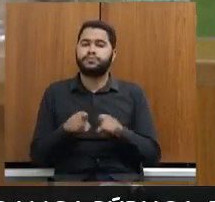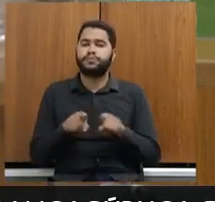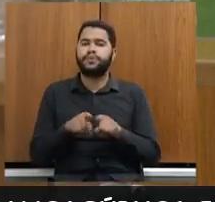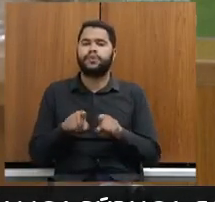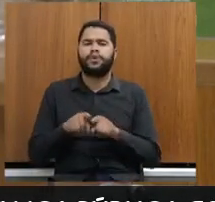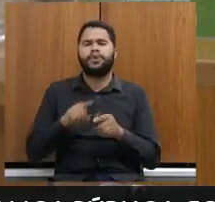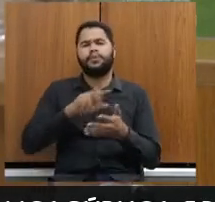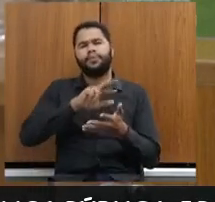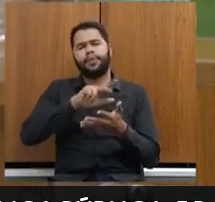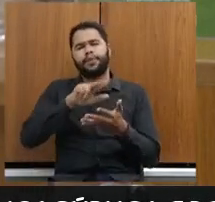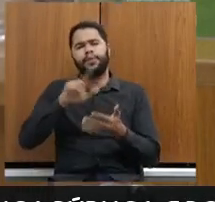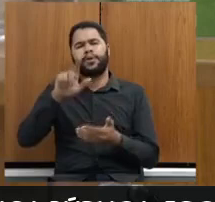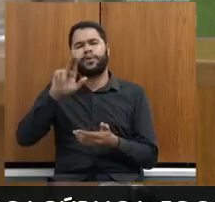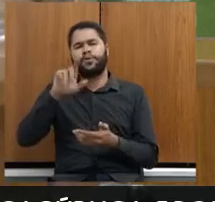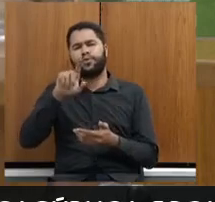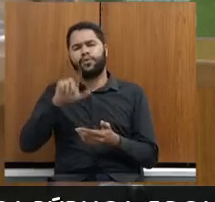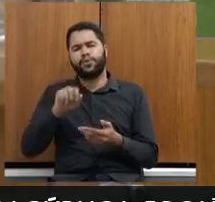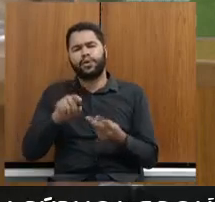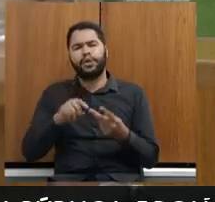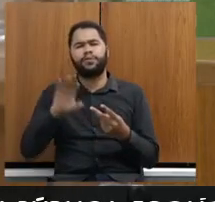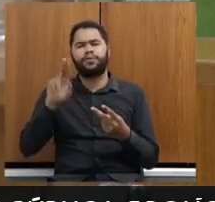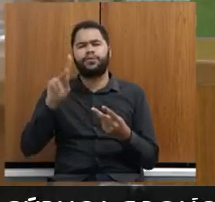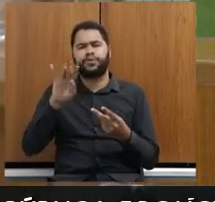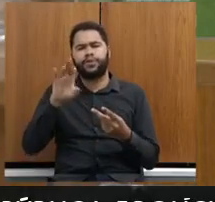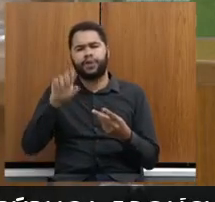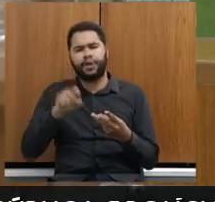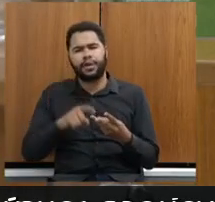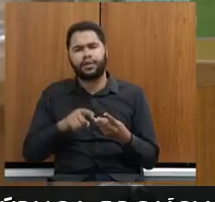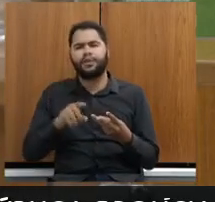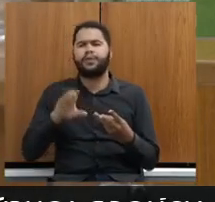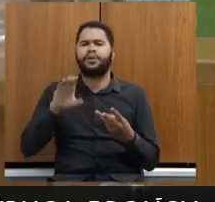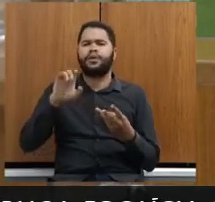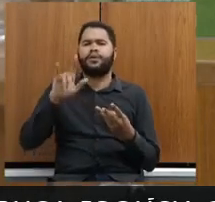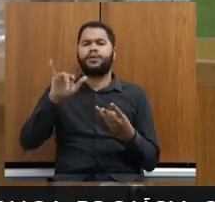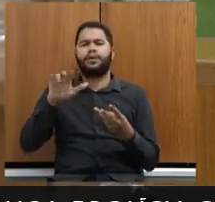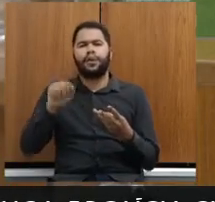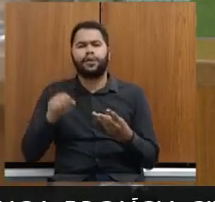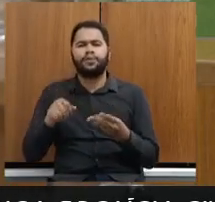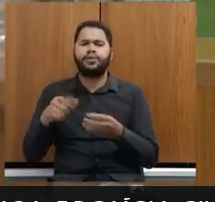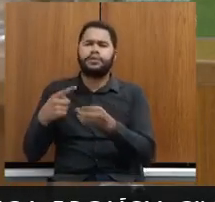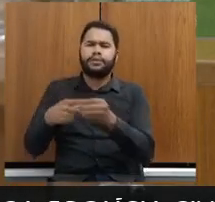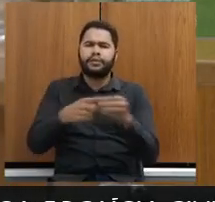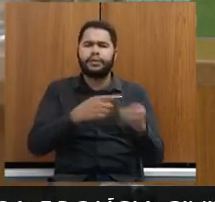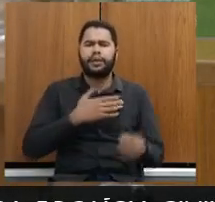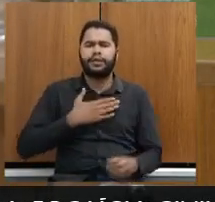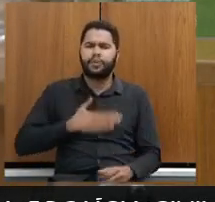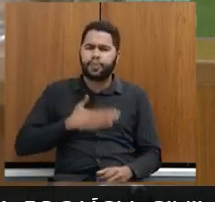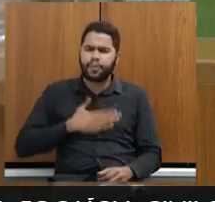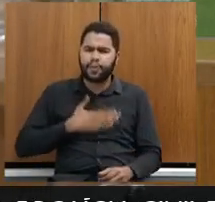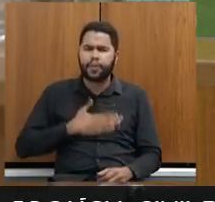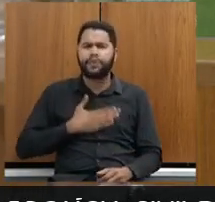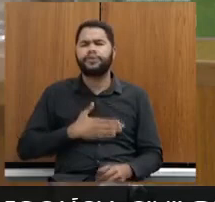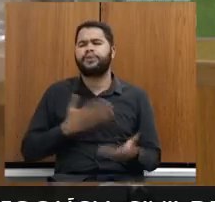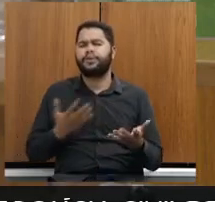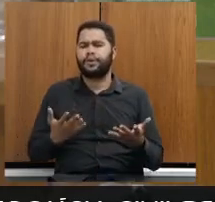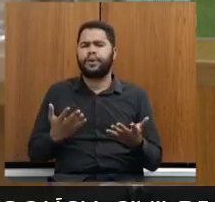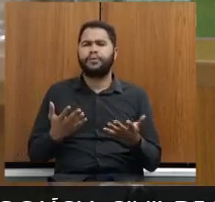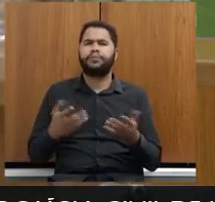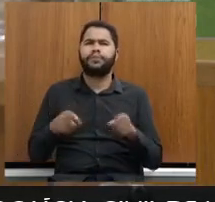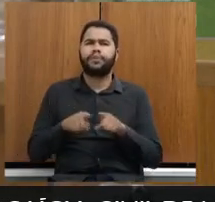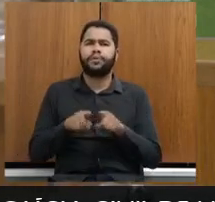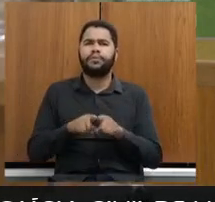Luiz Otávio Passos um chá de Paraíso quando o Ricardo na cidade de Poços de Caldas o Edson da delegacia